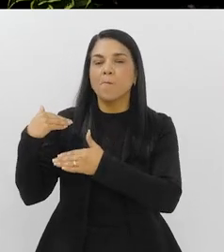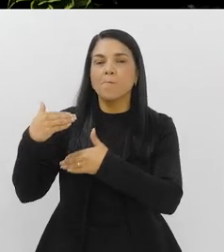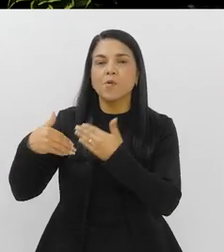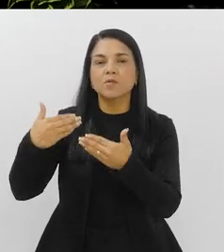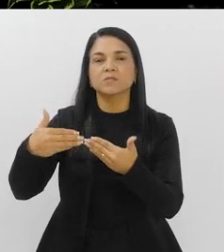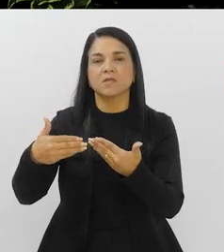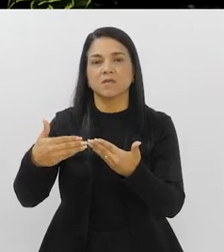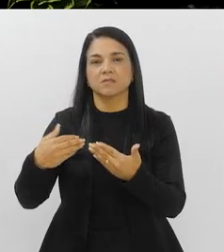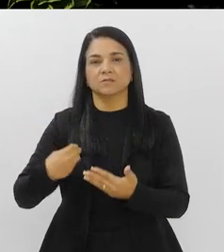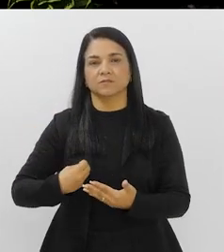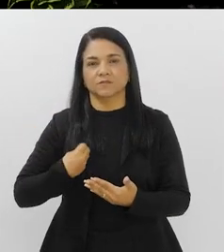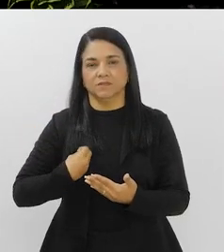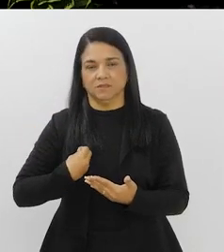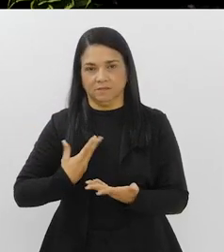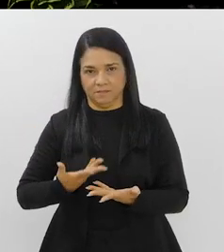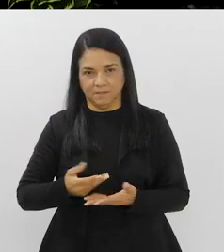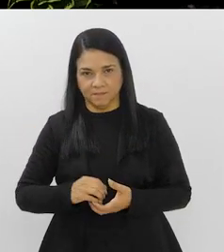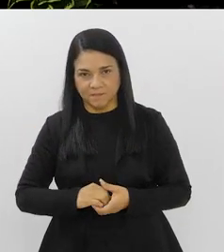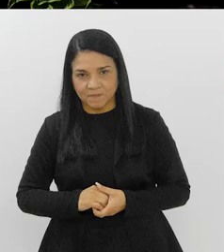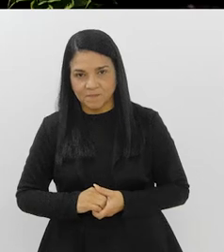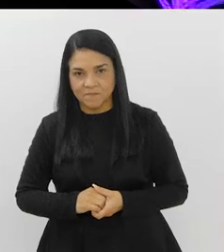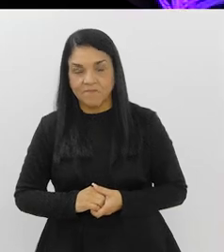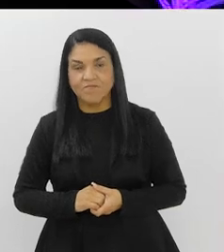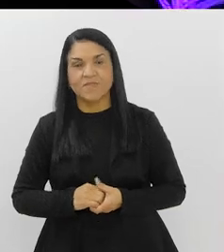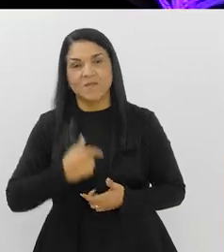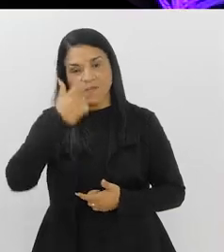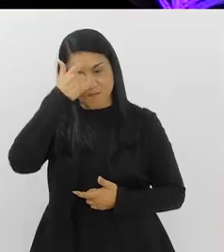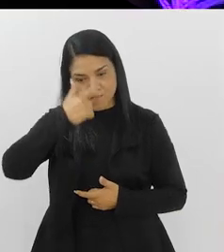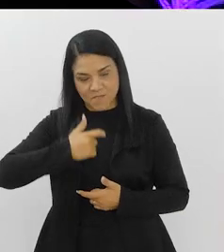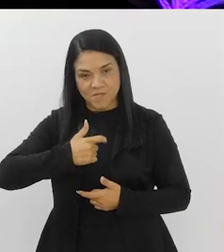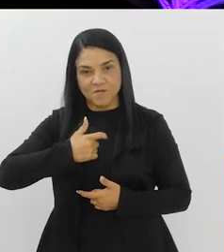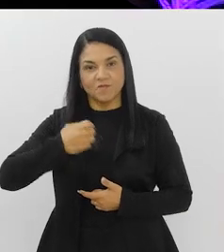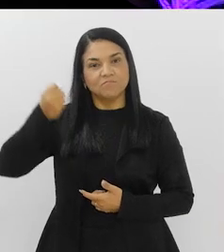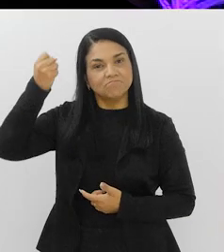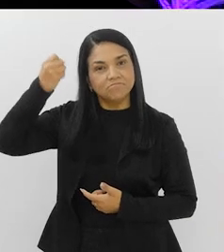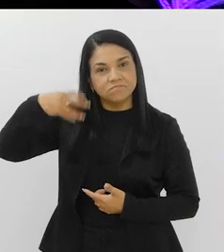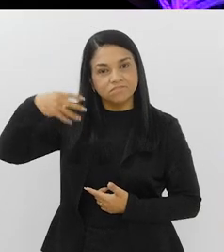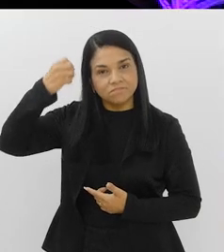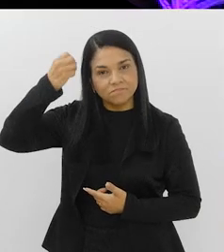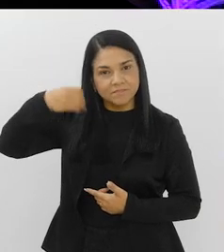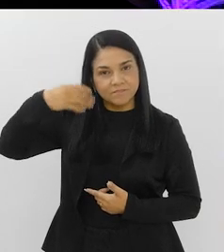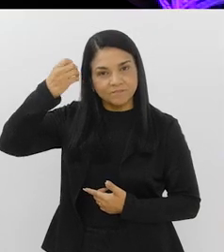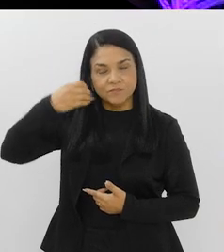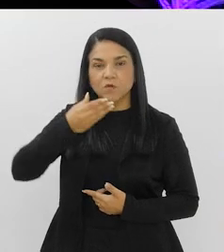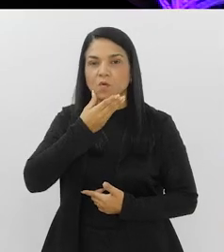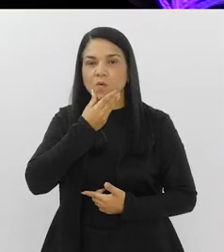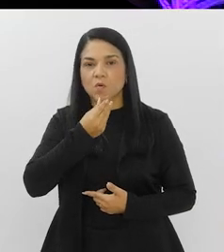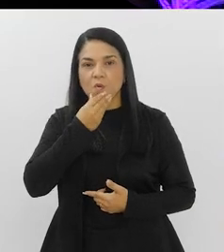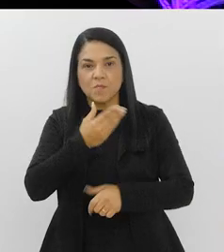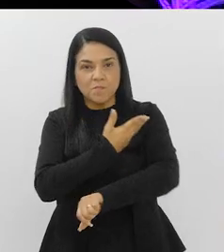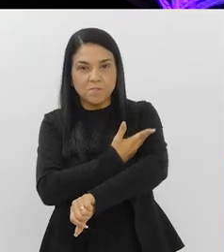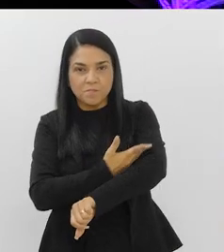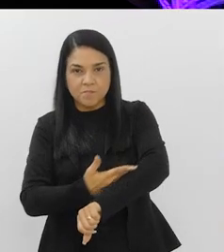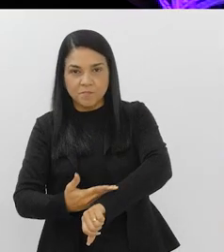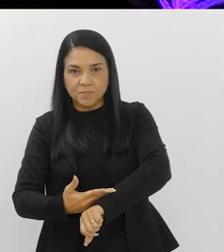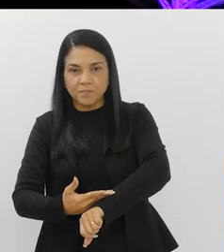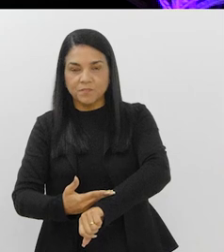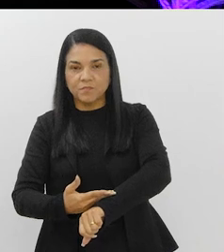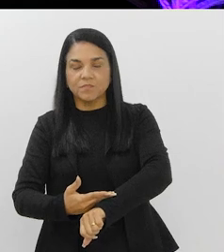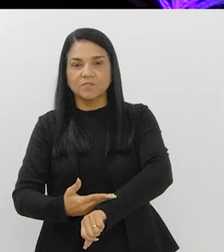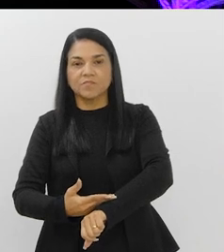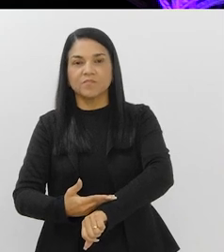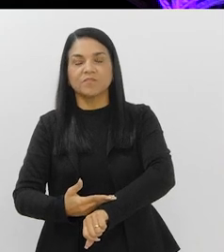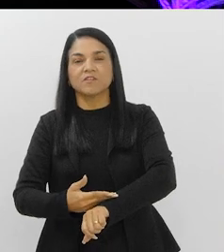chegar eh nesse ponto definitivo primeiramente também vou me vou me audio descrever eu sou uma pessoa